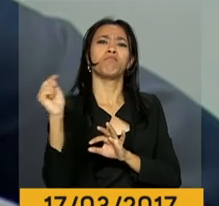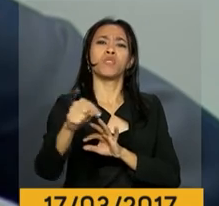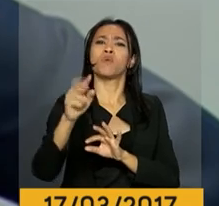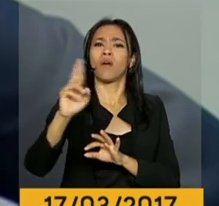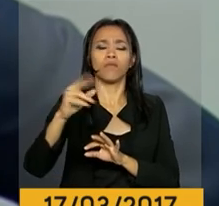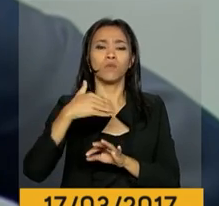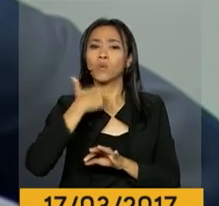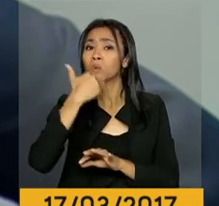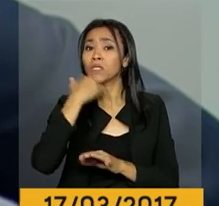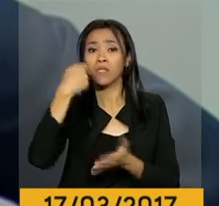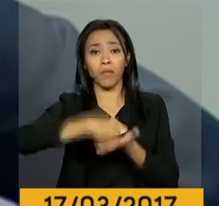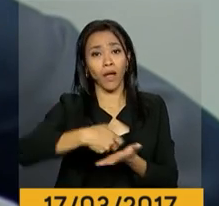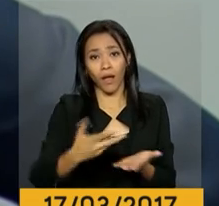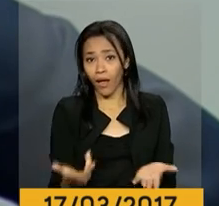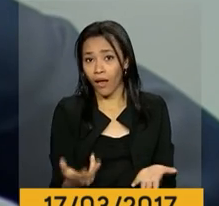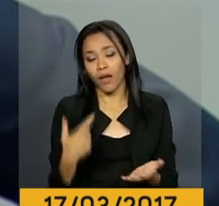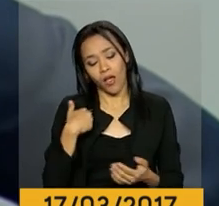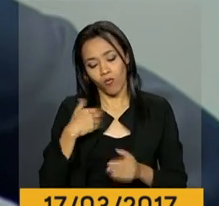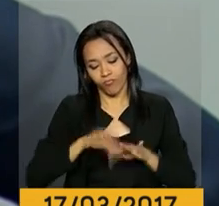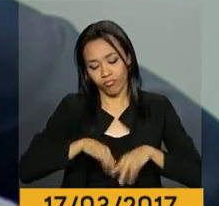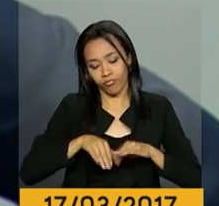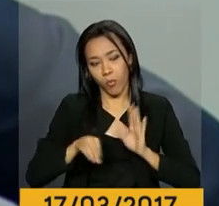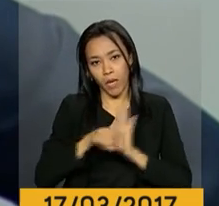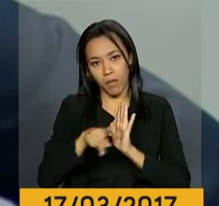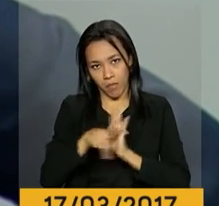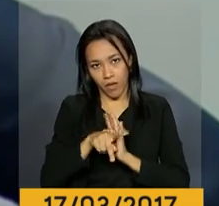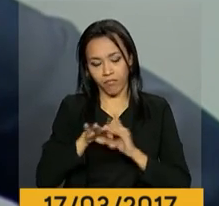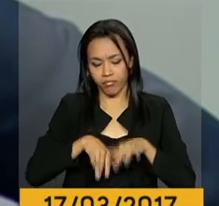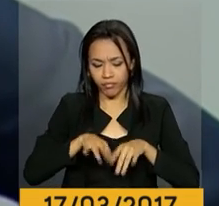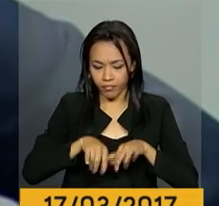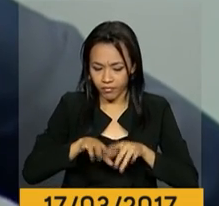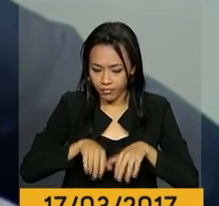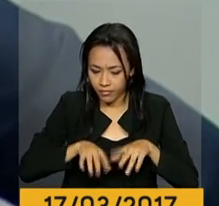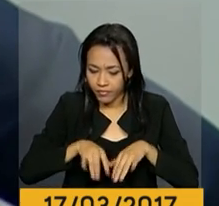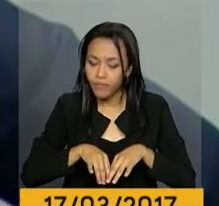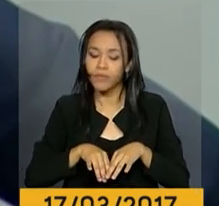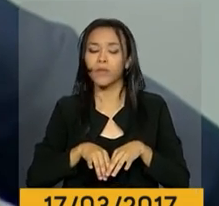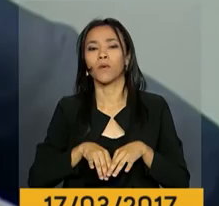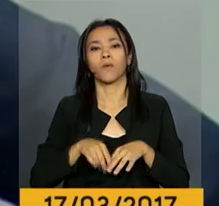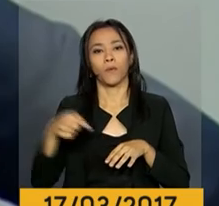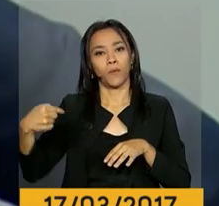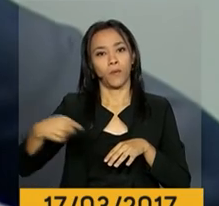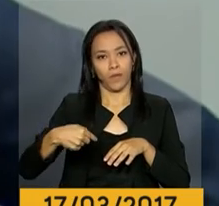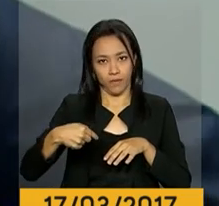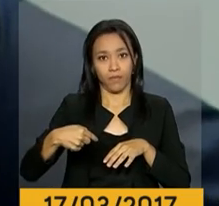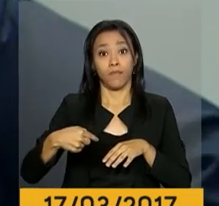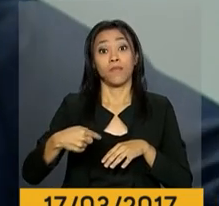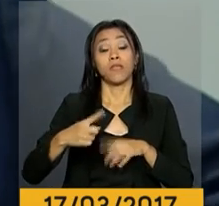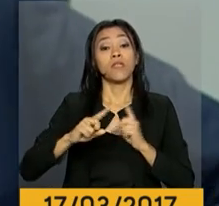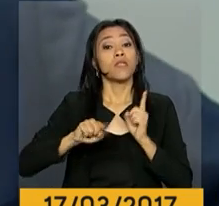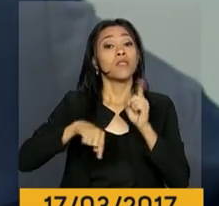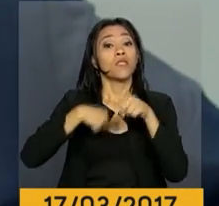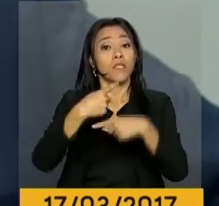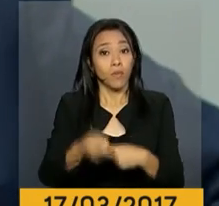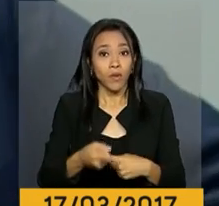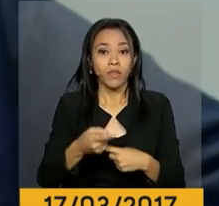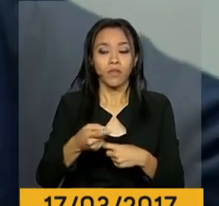nós fizemos? Editamos uma medida provisória, guarda, que permitiu, logo